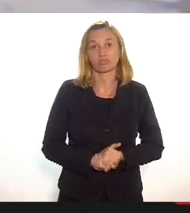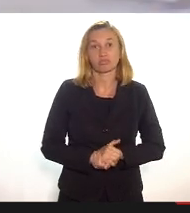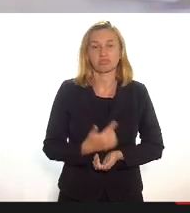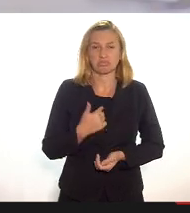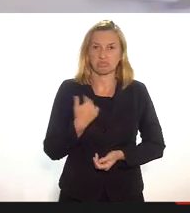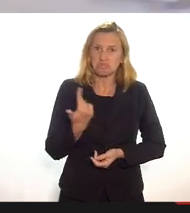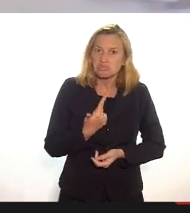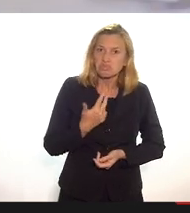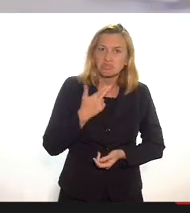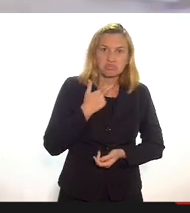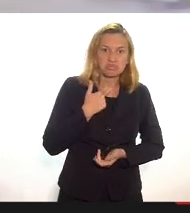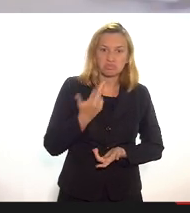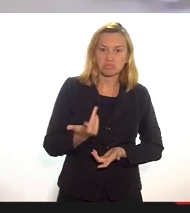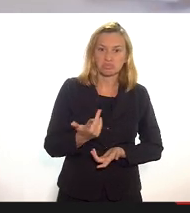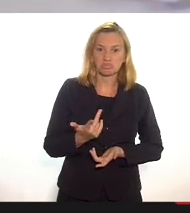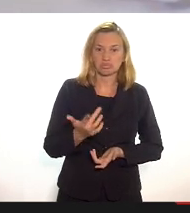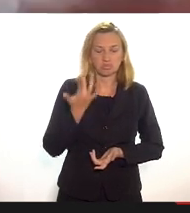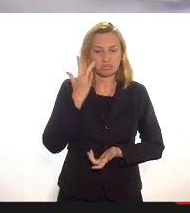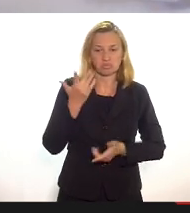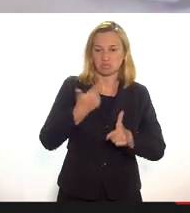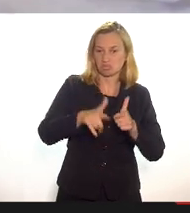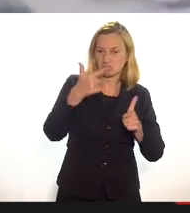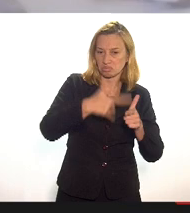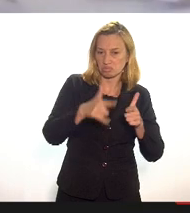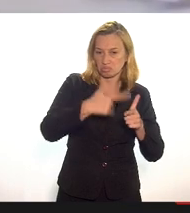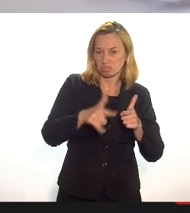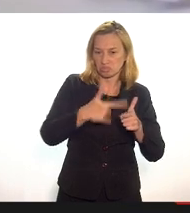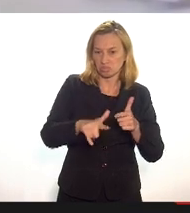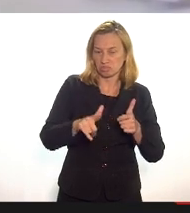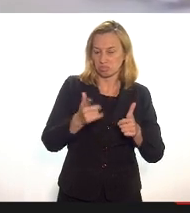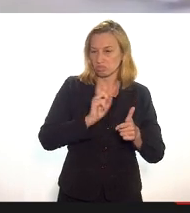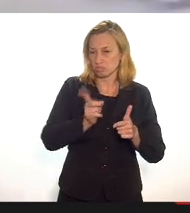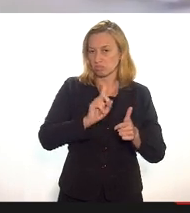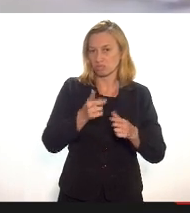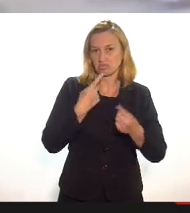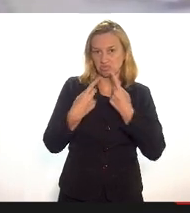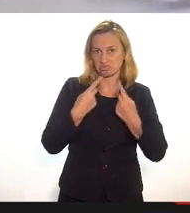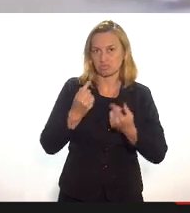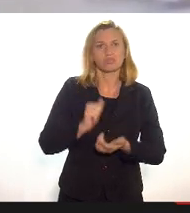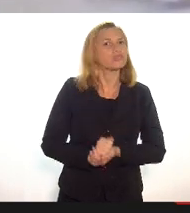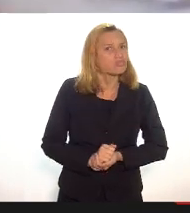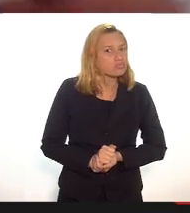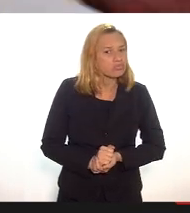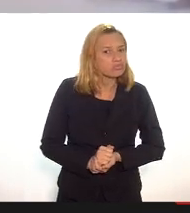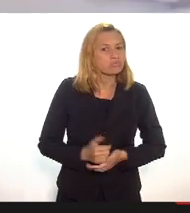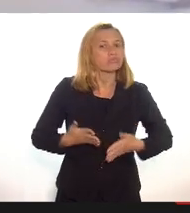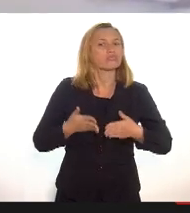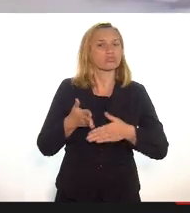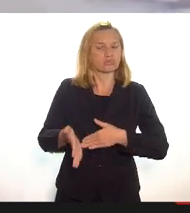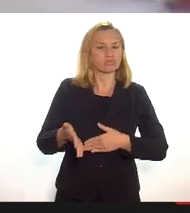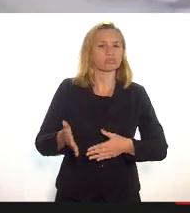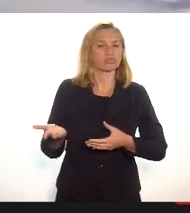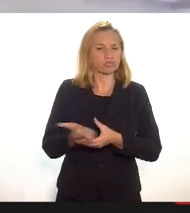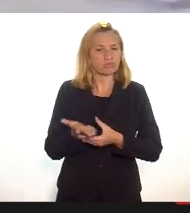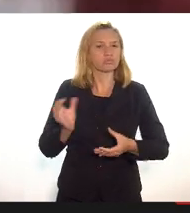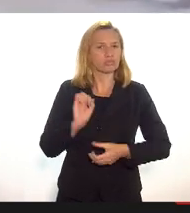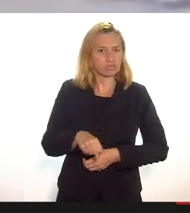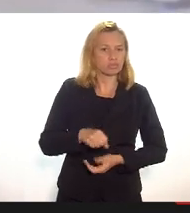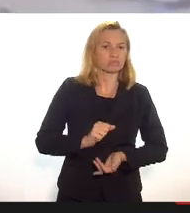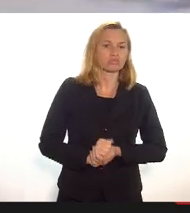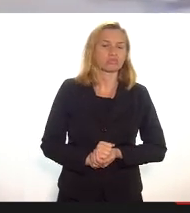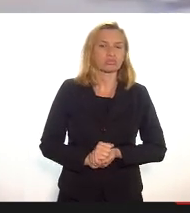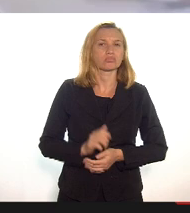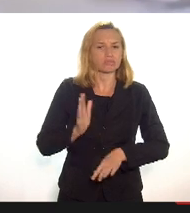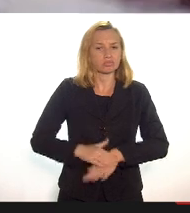podemos encarar isso como mais um problema que mais na frente vamos estar discutindo. Nós temos que entrar com uma ação, sim, mais uma, mais